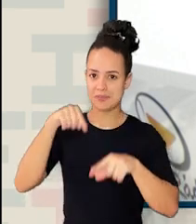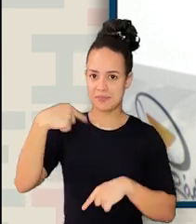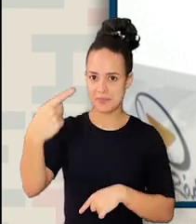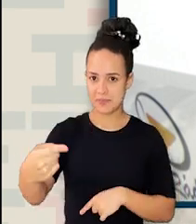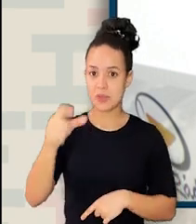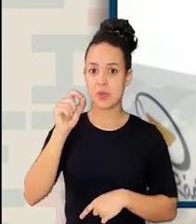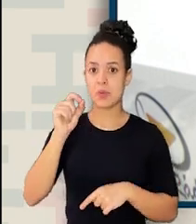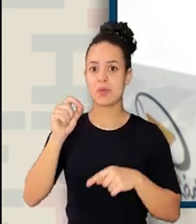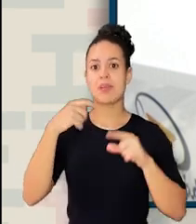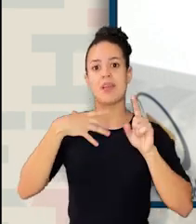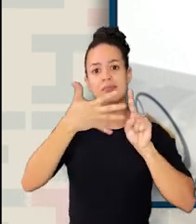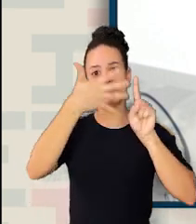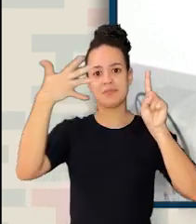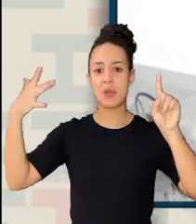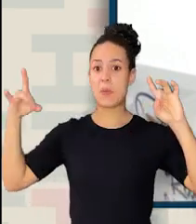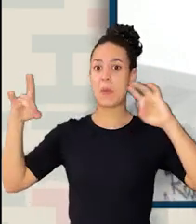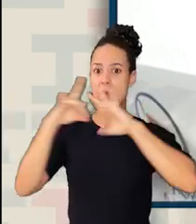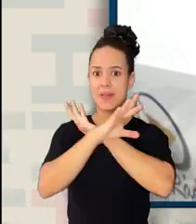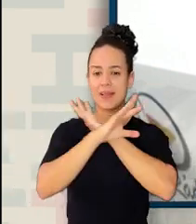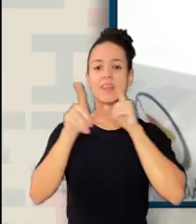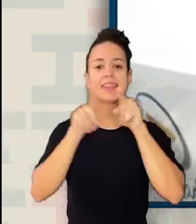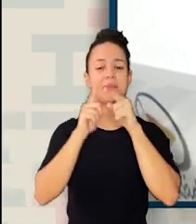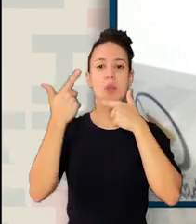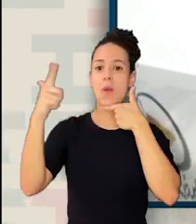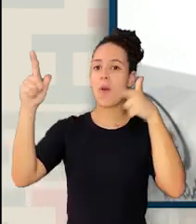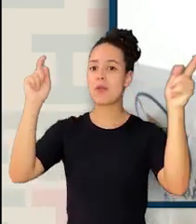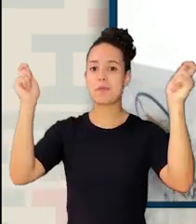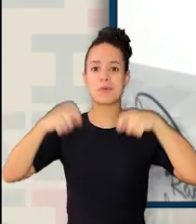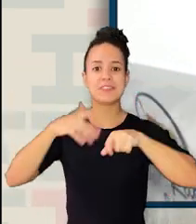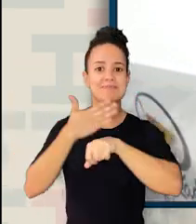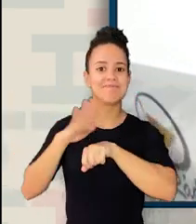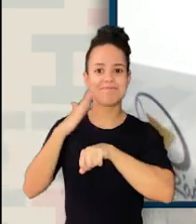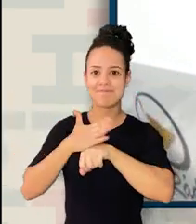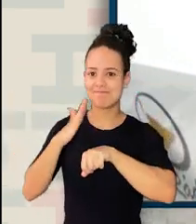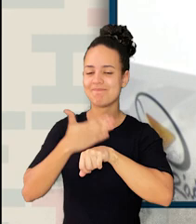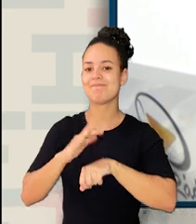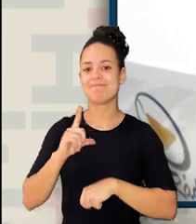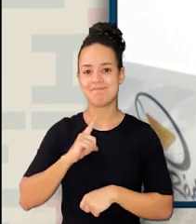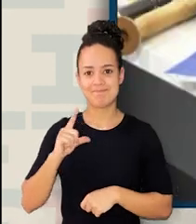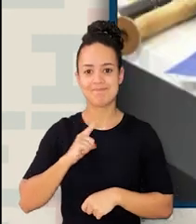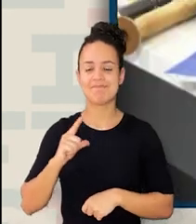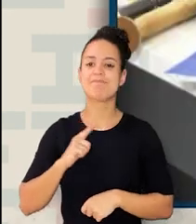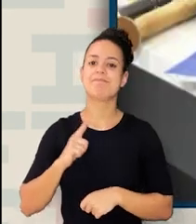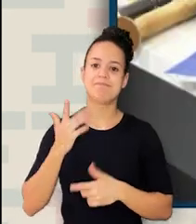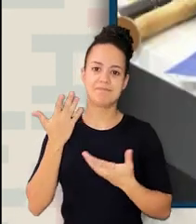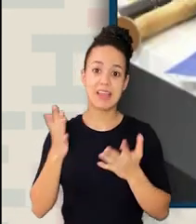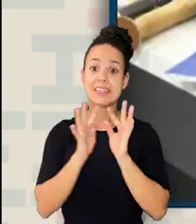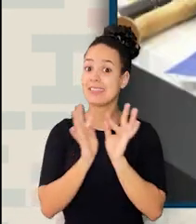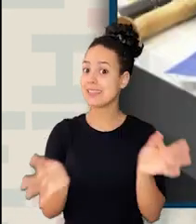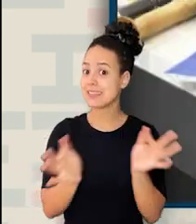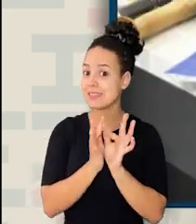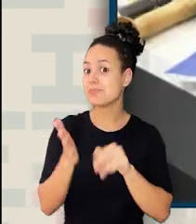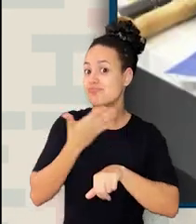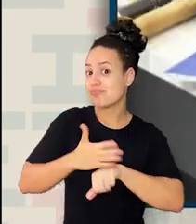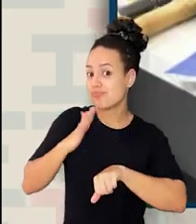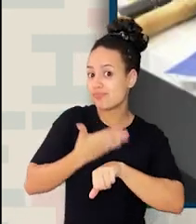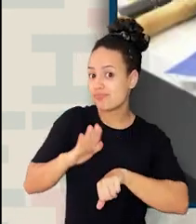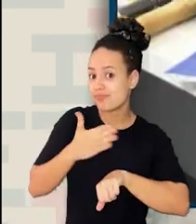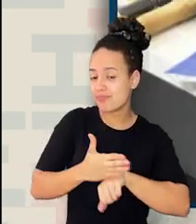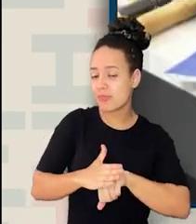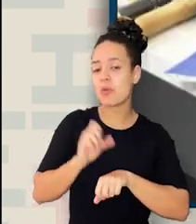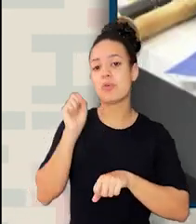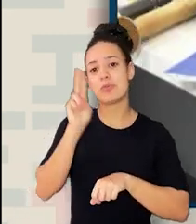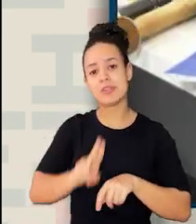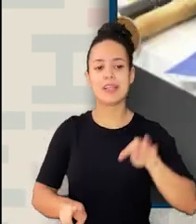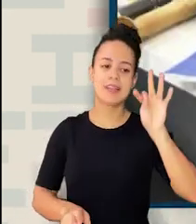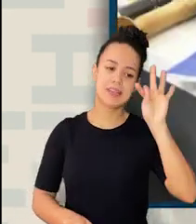escala completa. E várias outras possibilidades de treinar. A articulação simples, né? Você pode fazer com o T ou